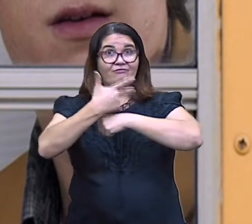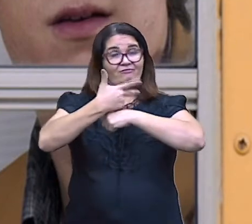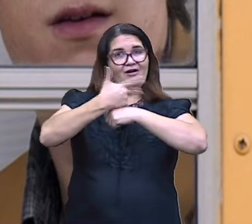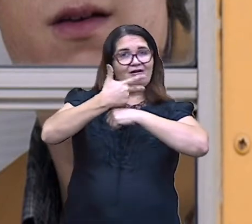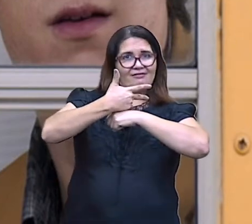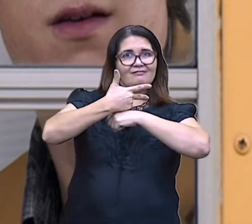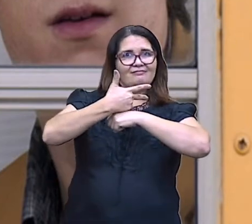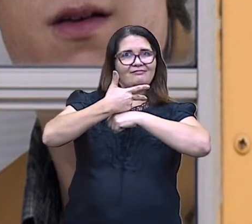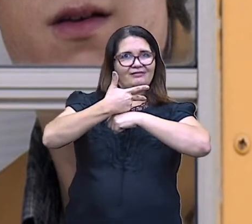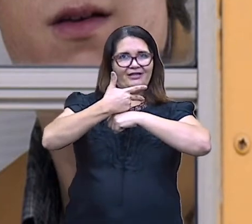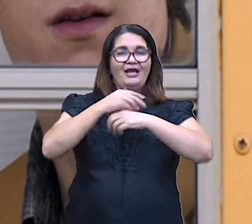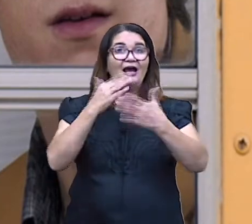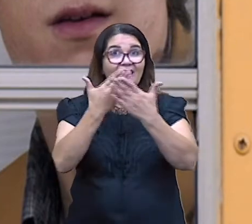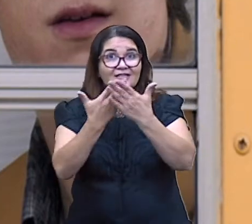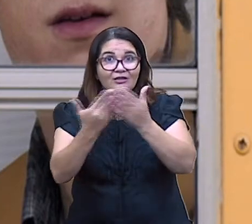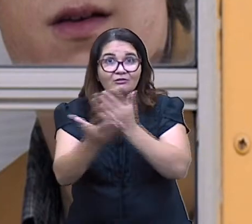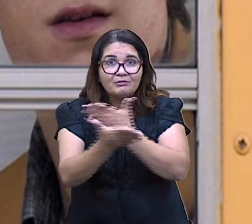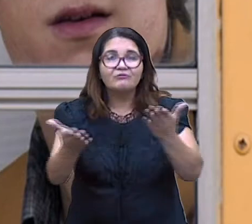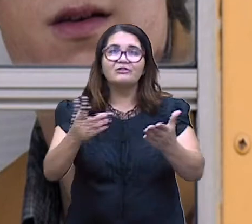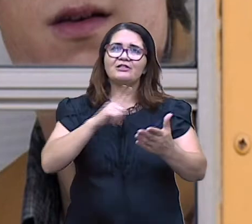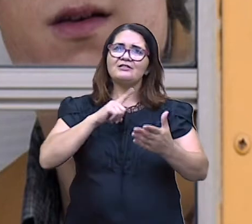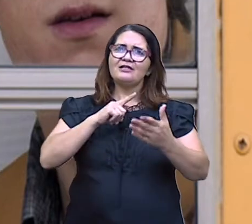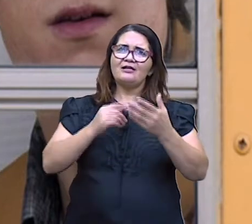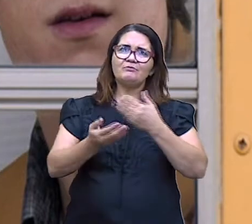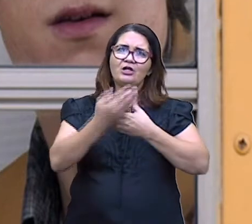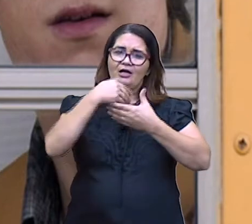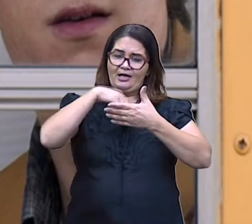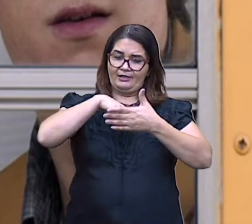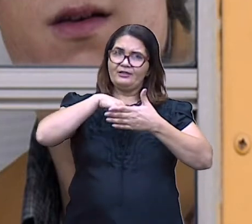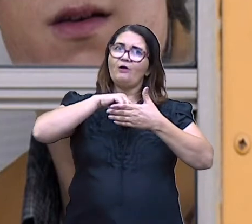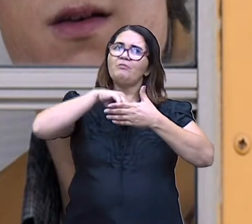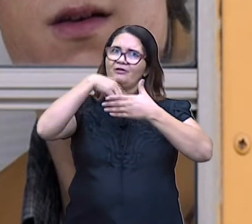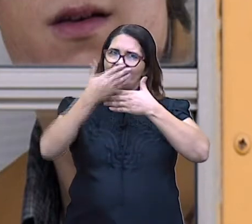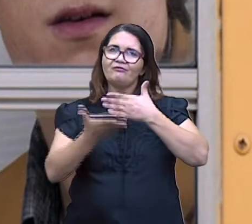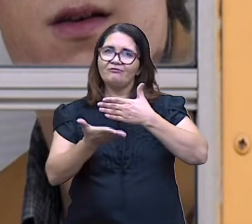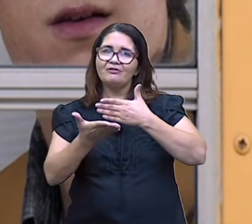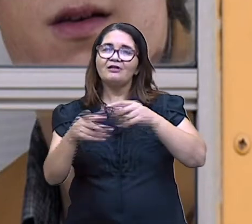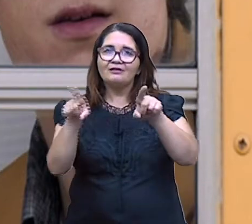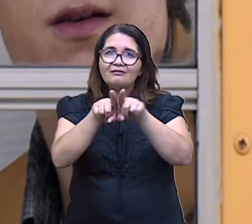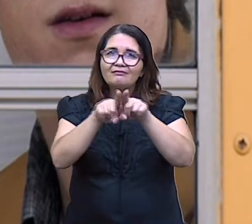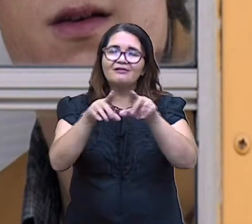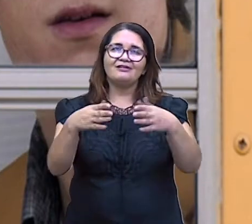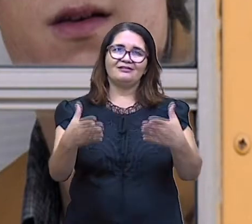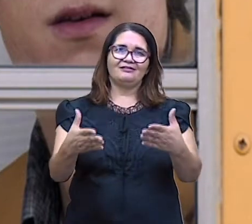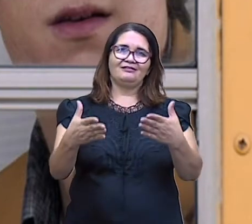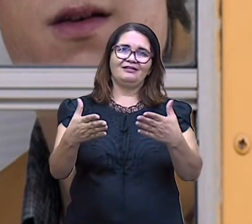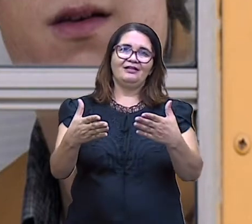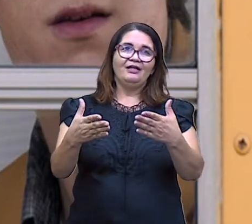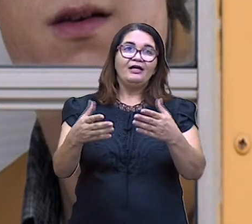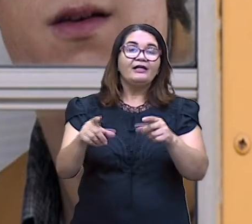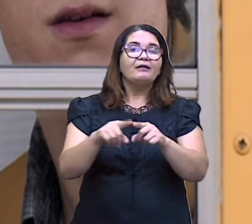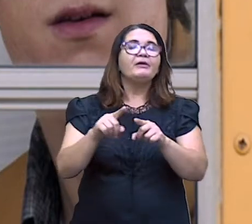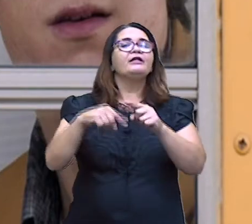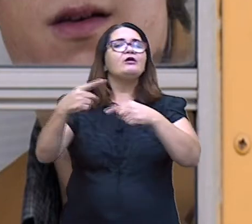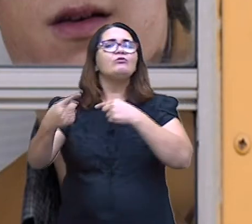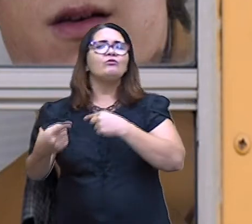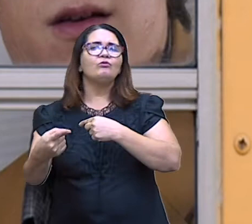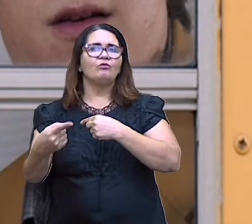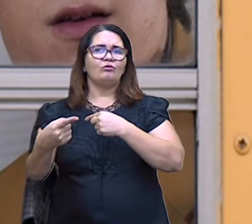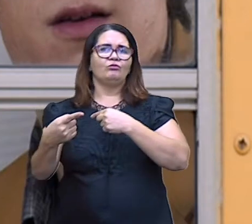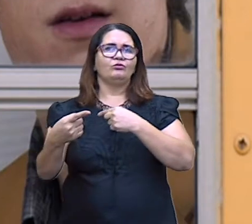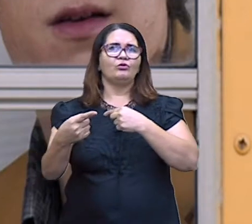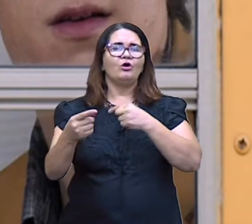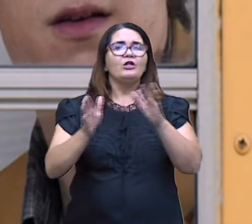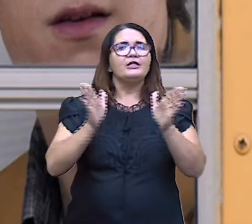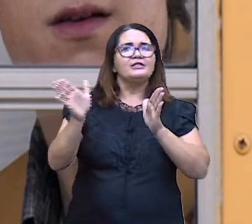gente também tem ainda, dentro desse cabeçalho, a transição, que não é usada só entre as cenas, mas